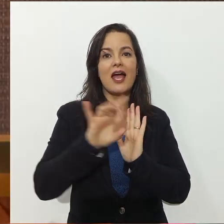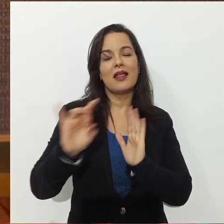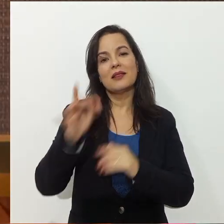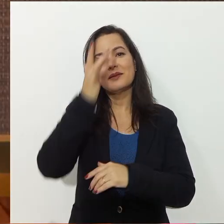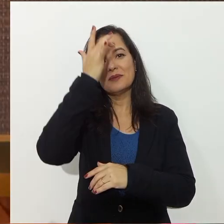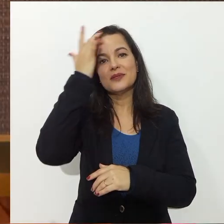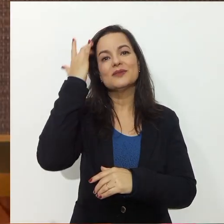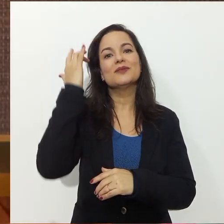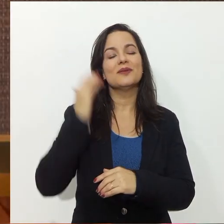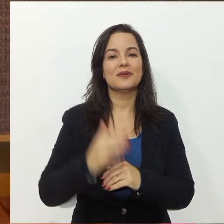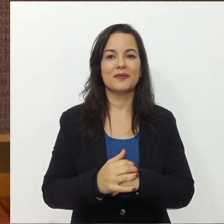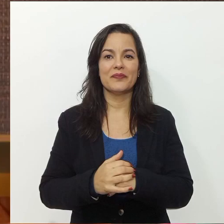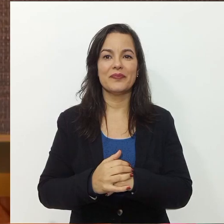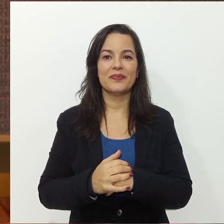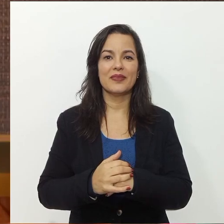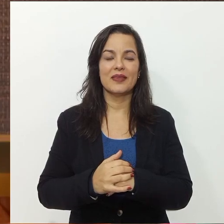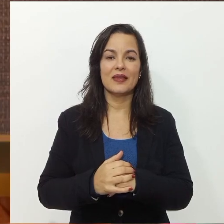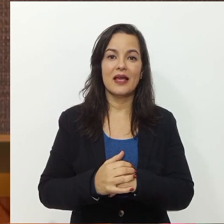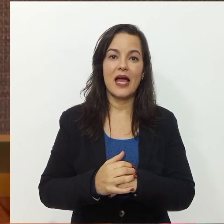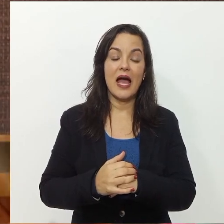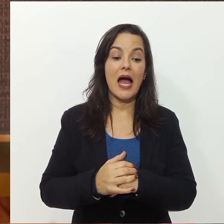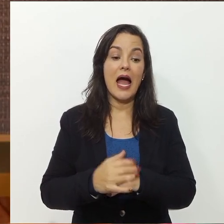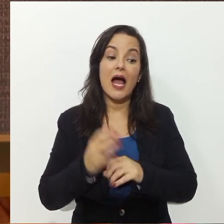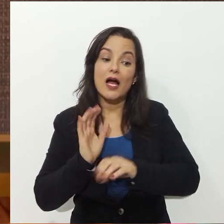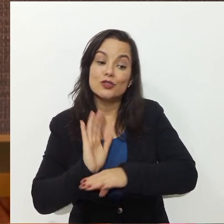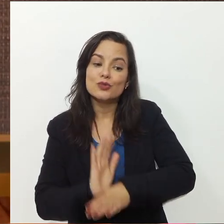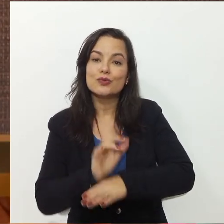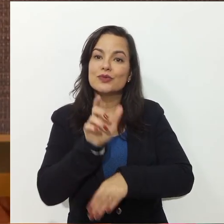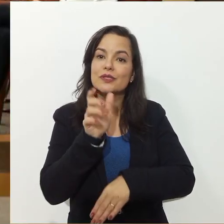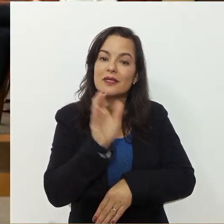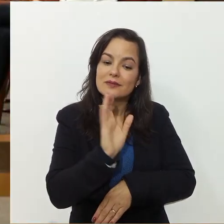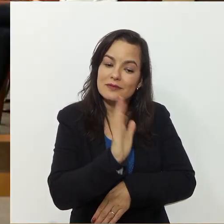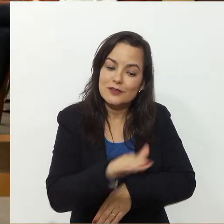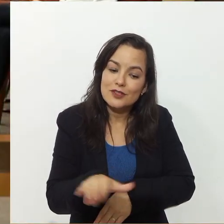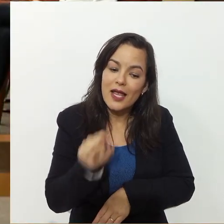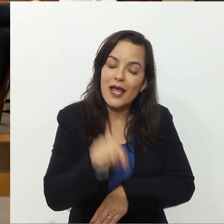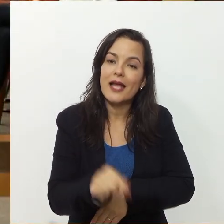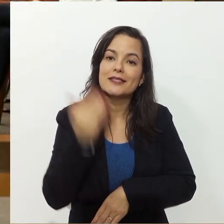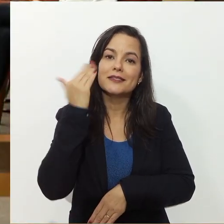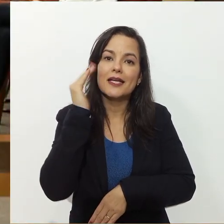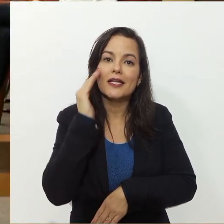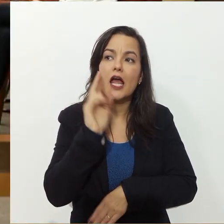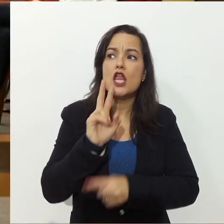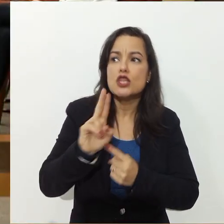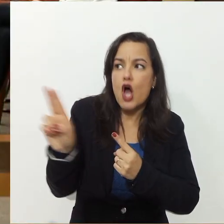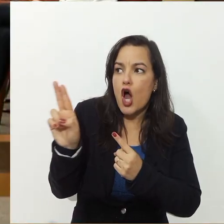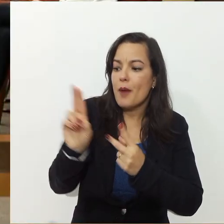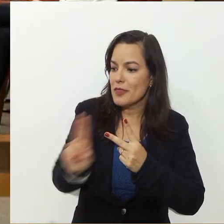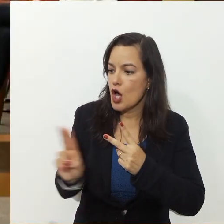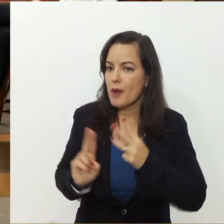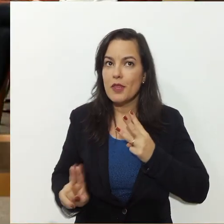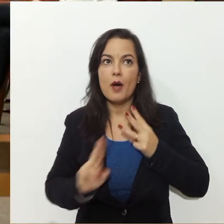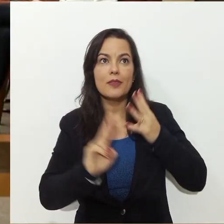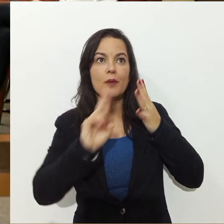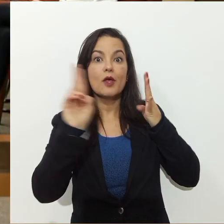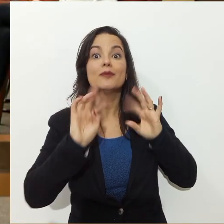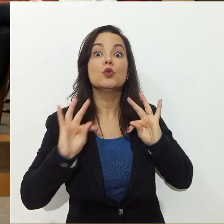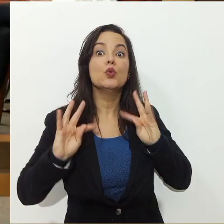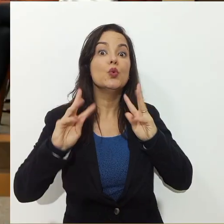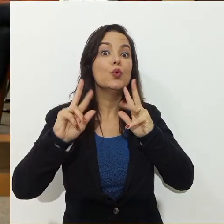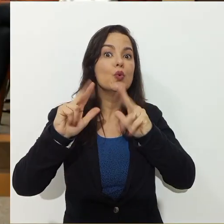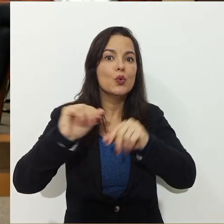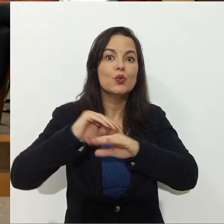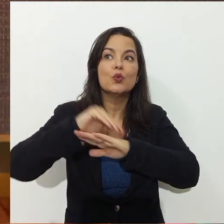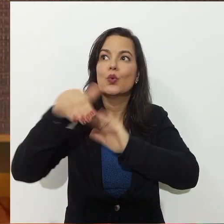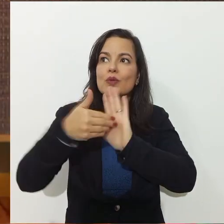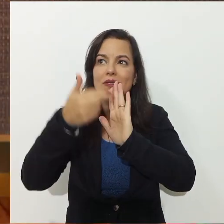vai introduzindo, né? Fazendo ele entender que tudo tem nome, tudo tem como escrever. Então você vai sinalizar